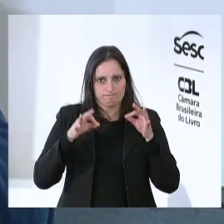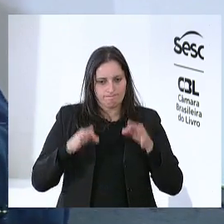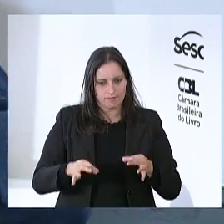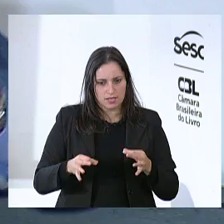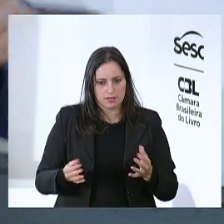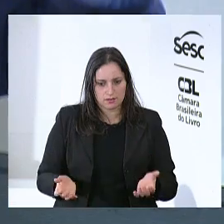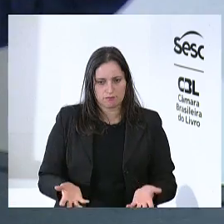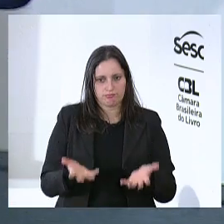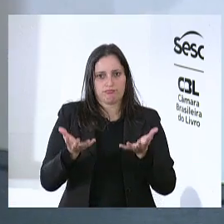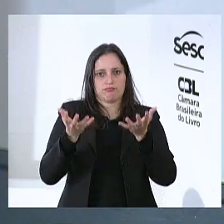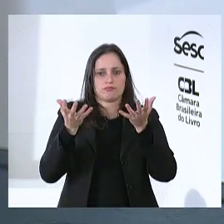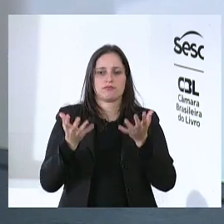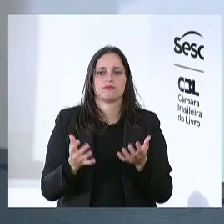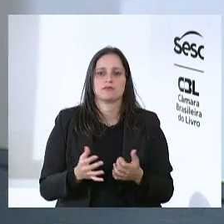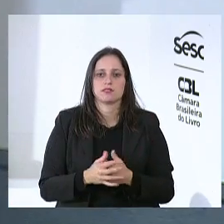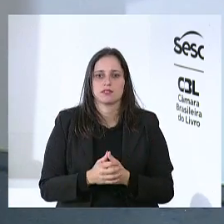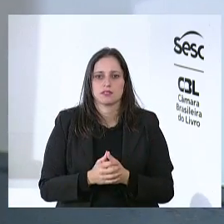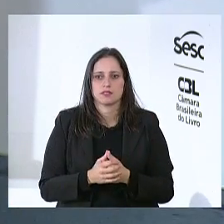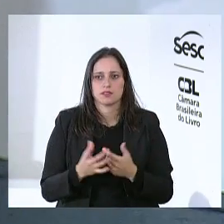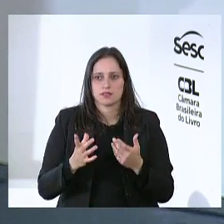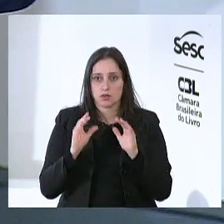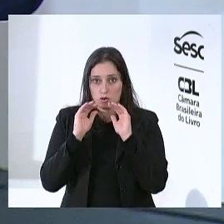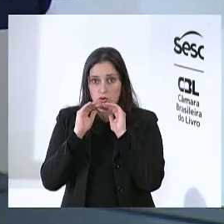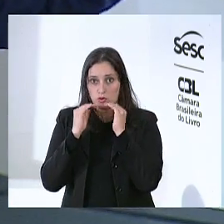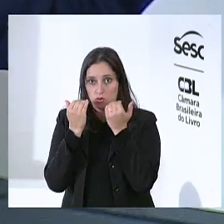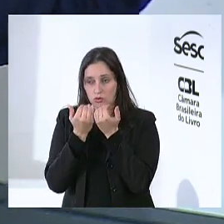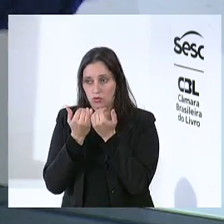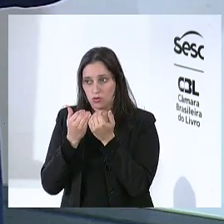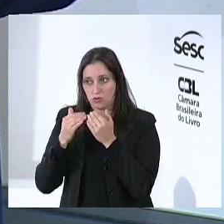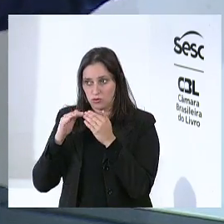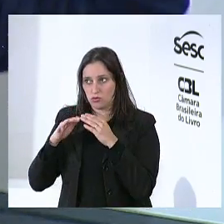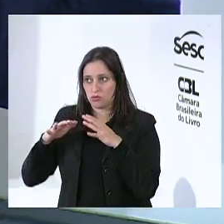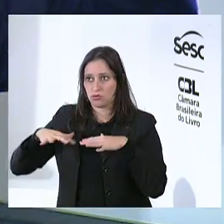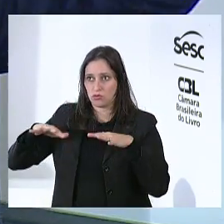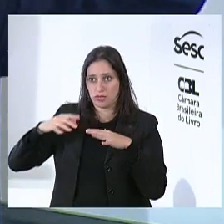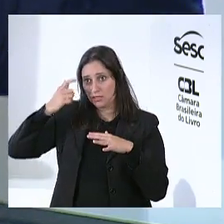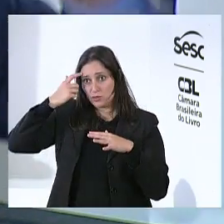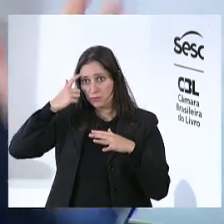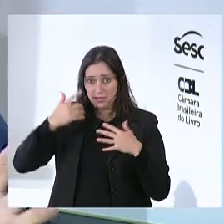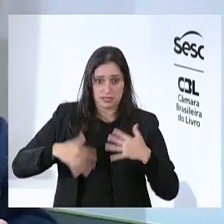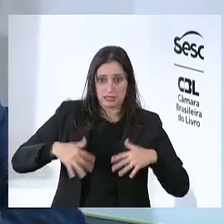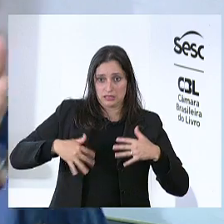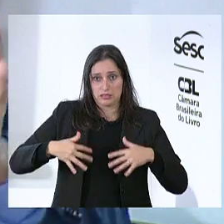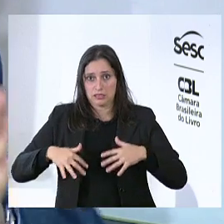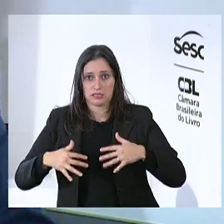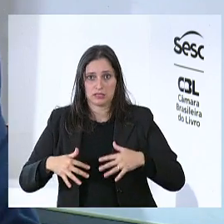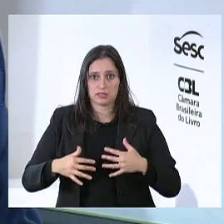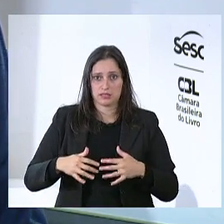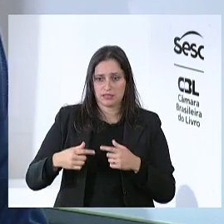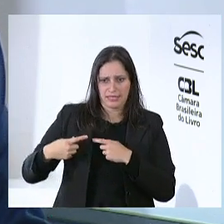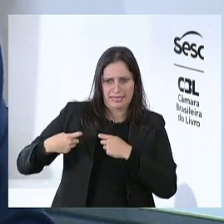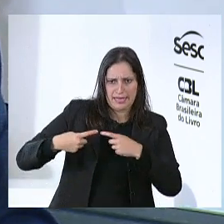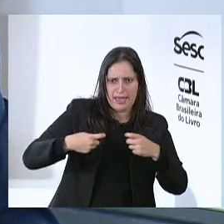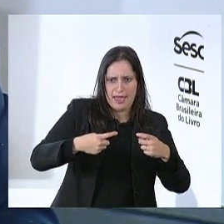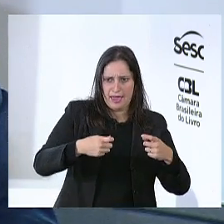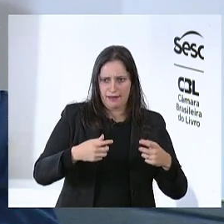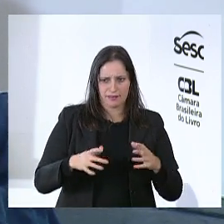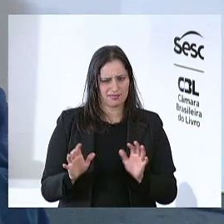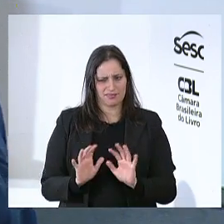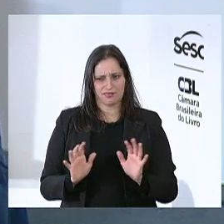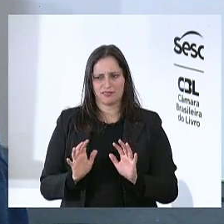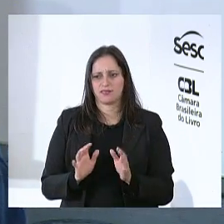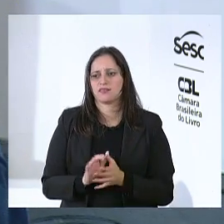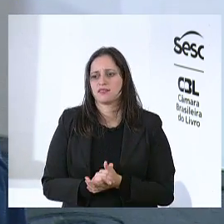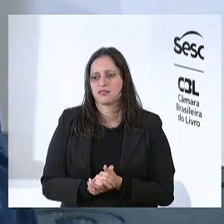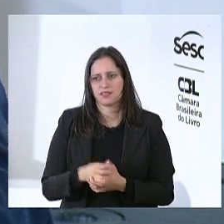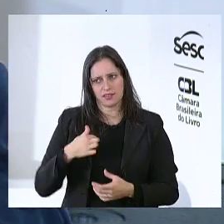descentralizados participativos, né? Que o Congresso está uivando histérico. Né? Meu Deus, vai ser os sovietes, né? Se a população participar. Né? Mas, ao